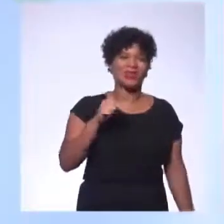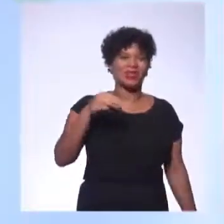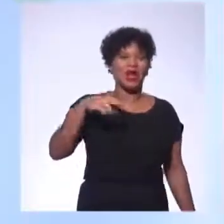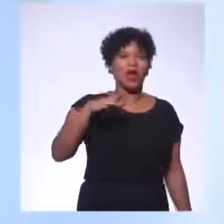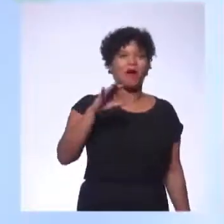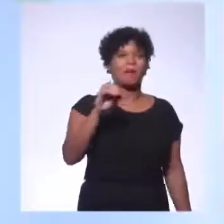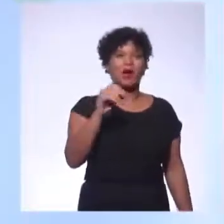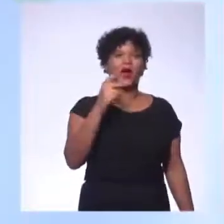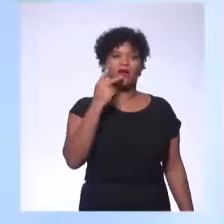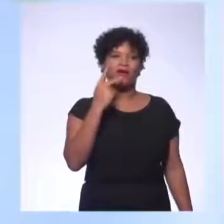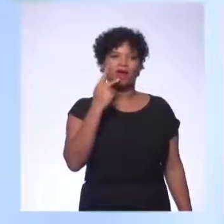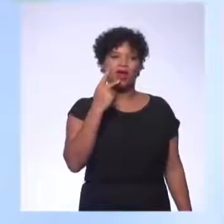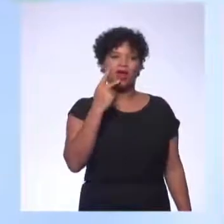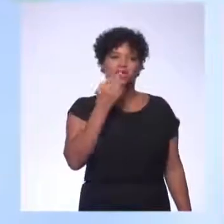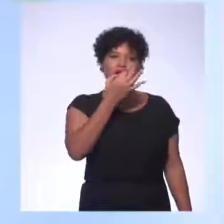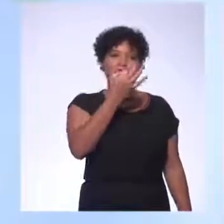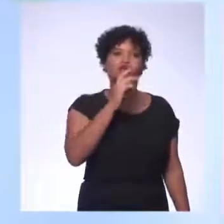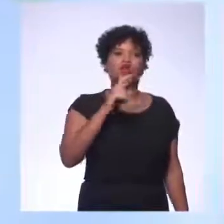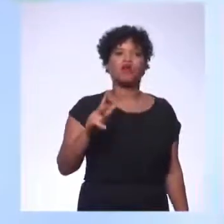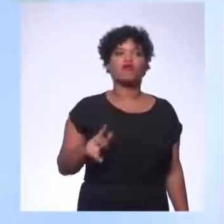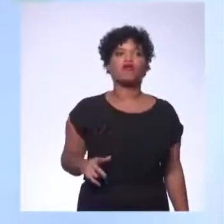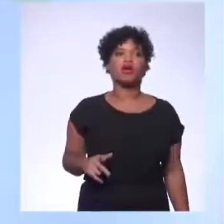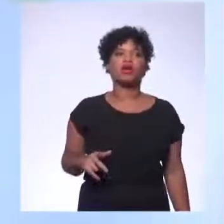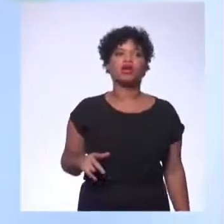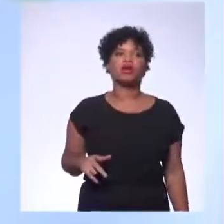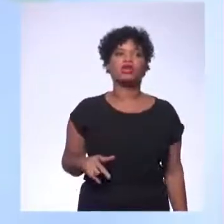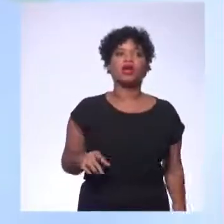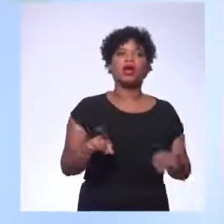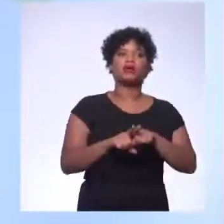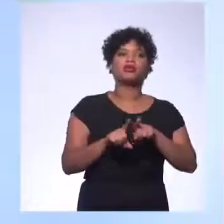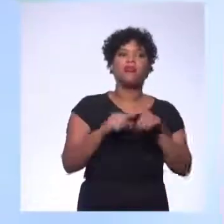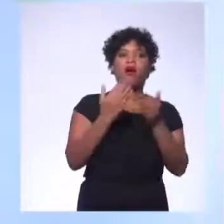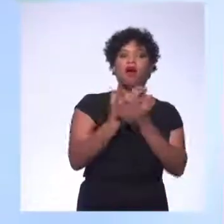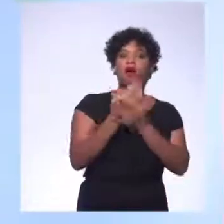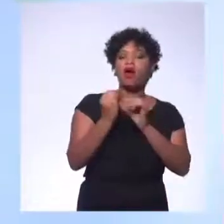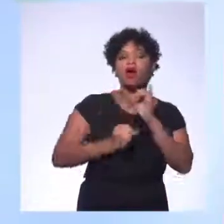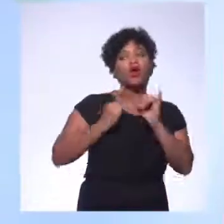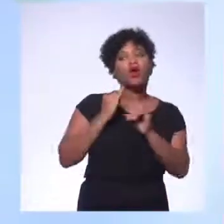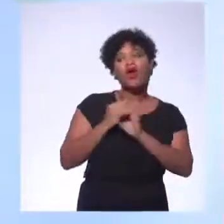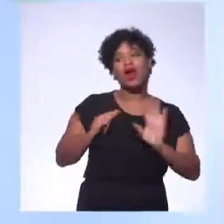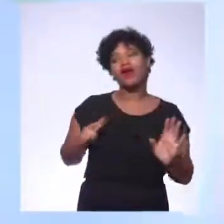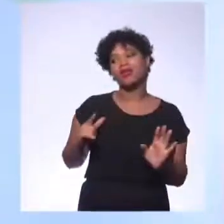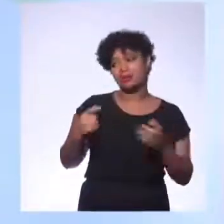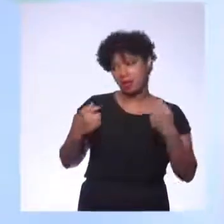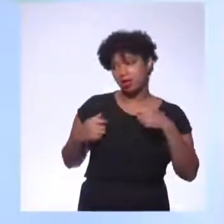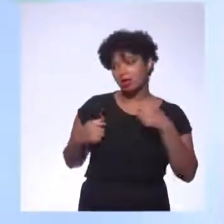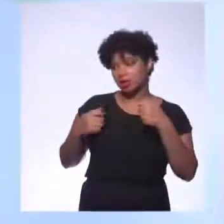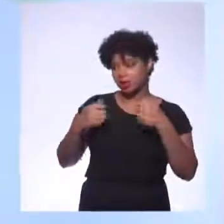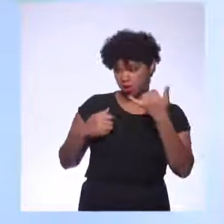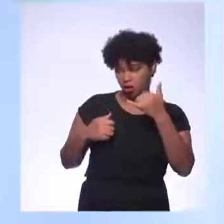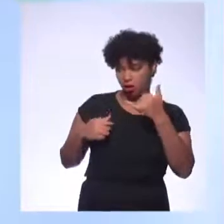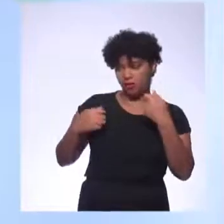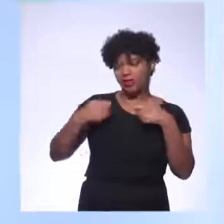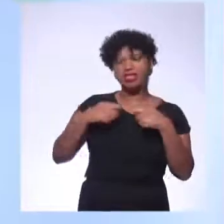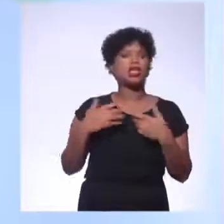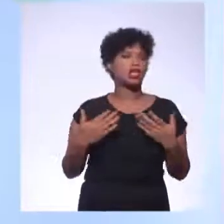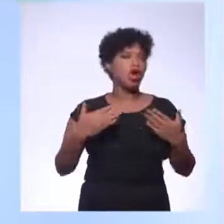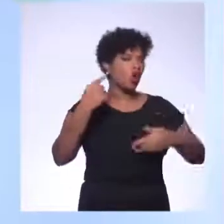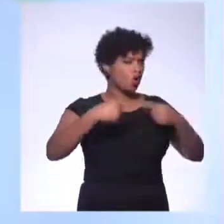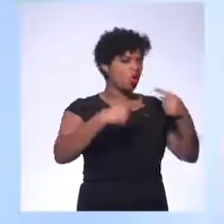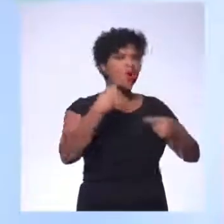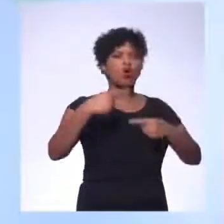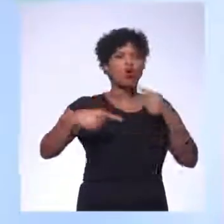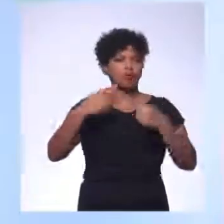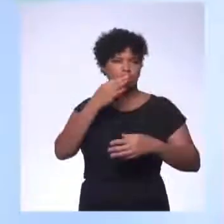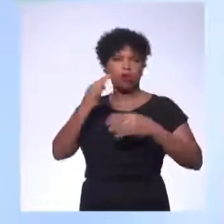entrou com outro, uma outra professora entrou com outro. Falou, e as aulas online? Então, quer dizer, nesse daí que a gente vai tendo o debate, a gente está construindo aqui o